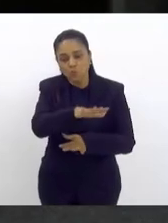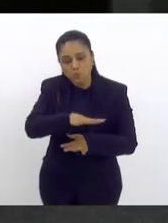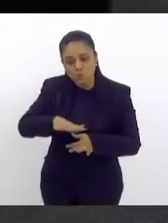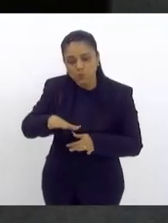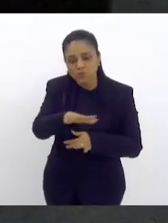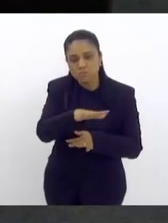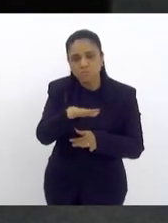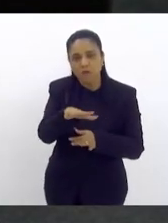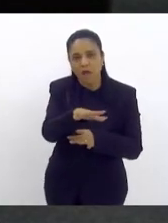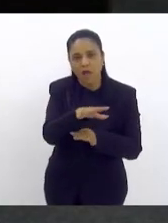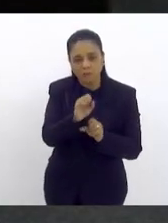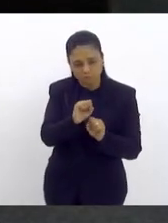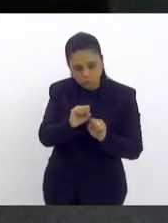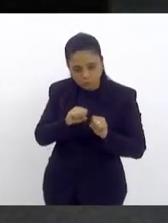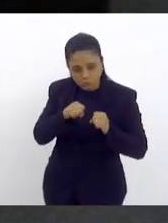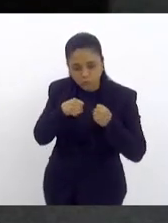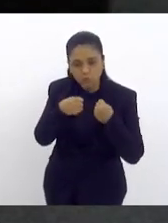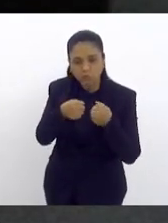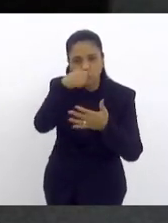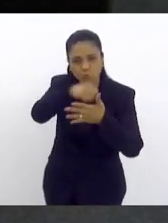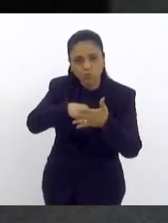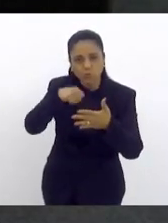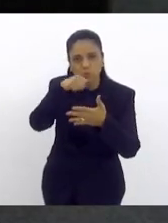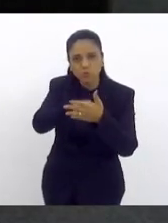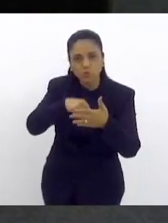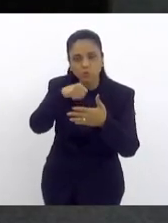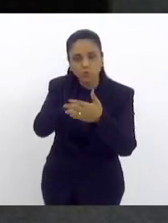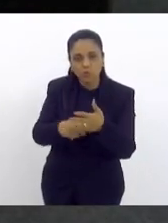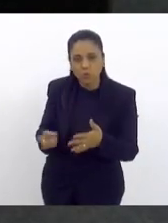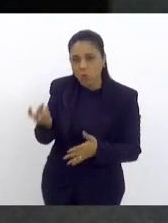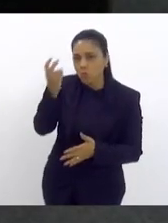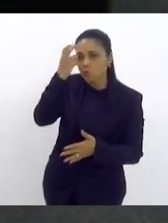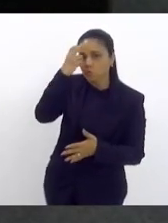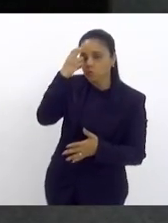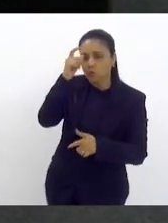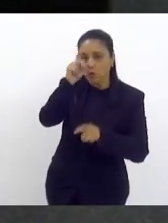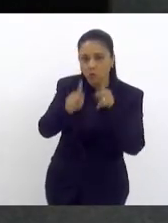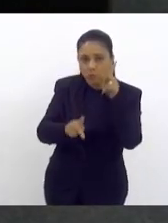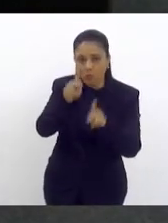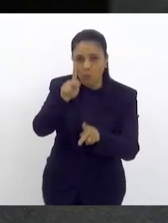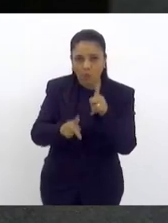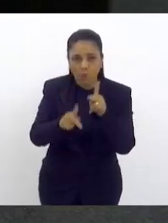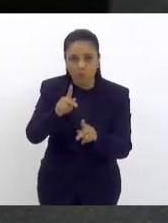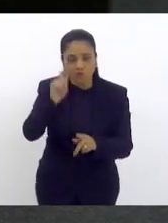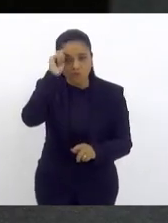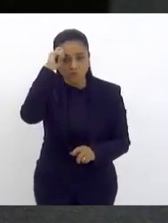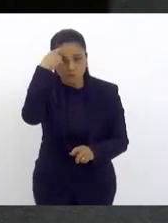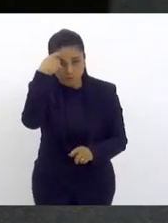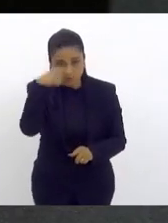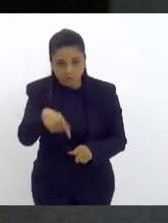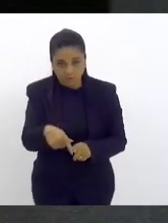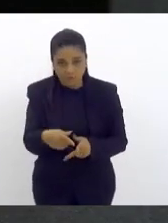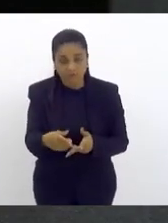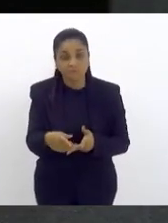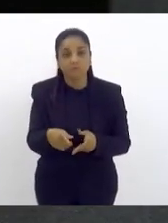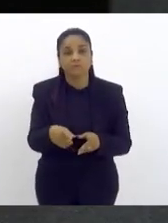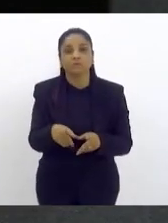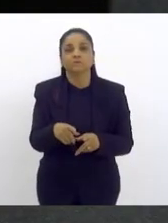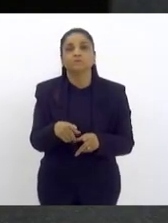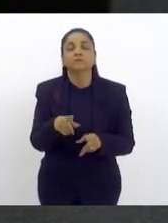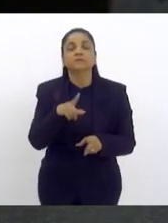espaço de resistência muito importante para a cultura do povo negro para resistência do povo negro e